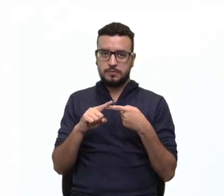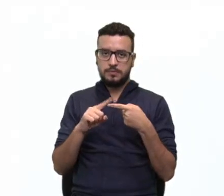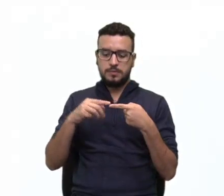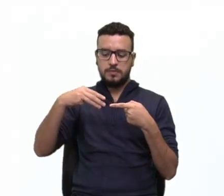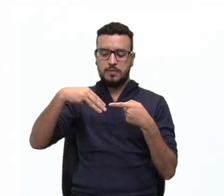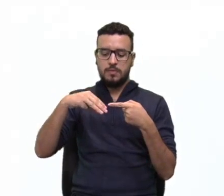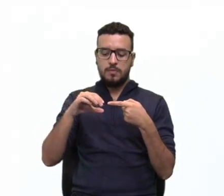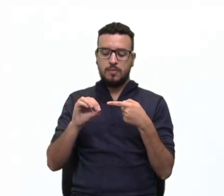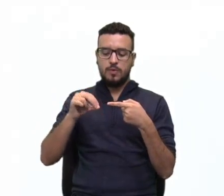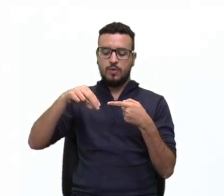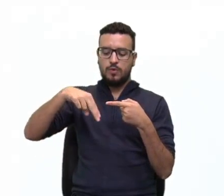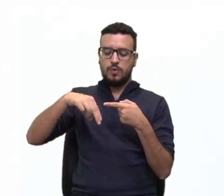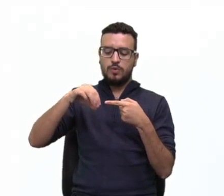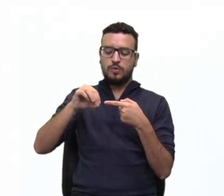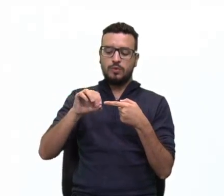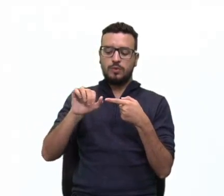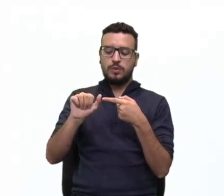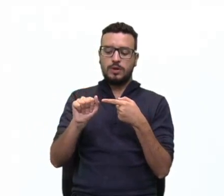monoaxiais,